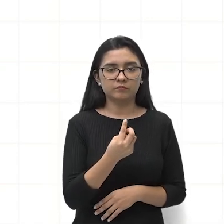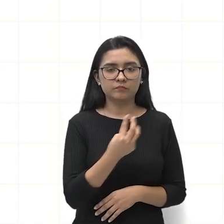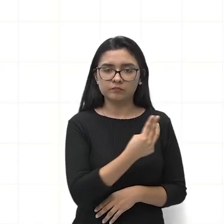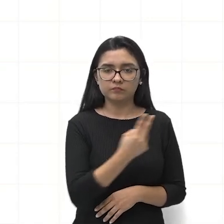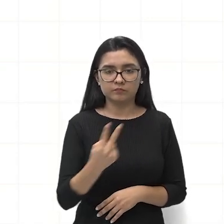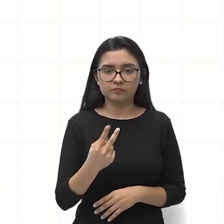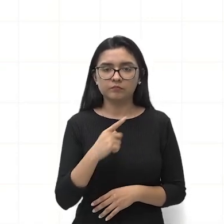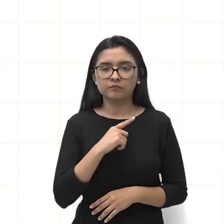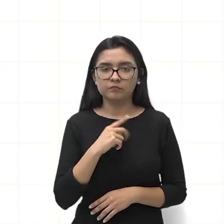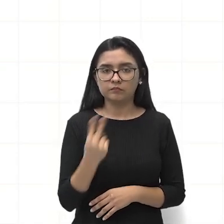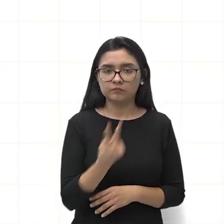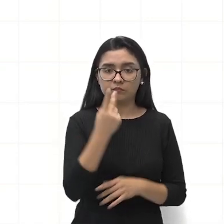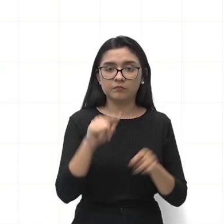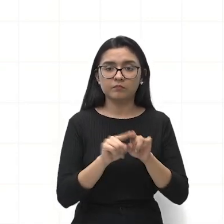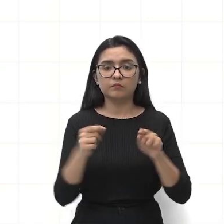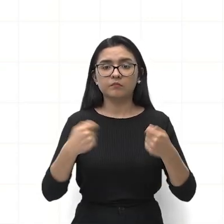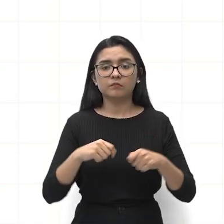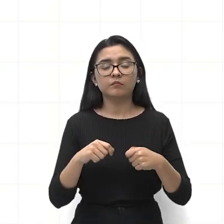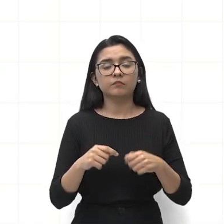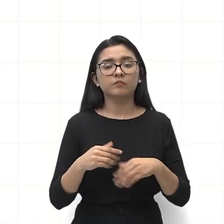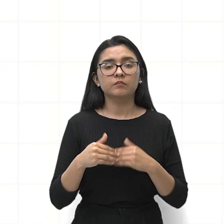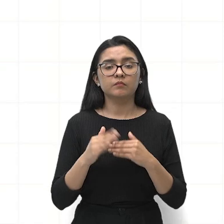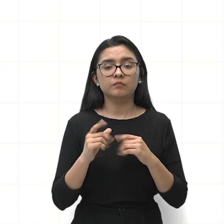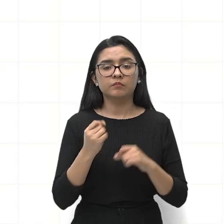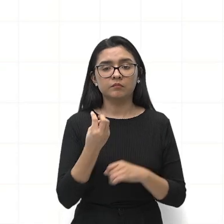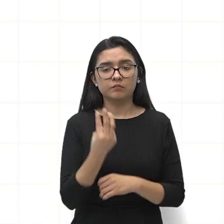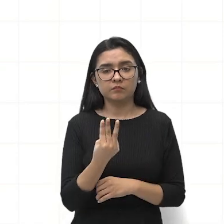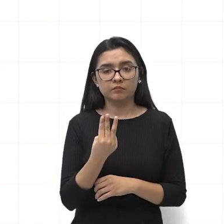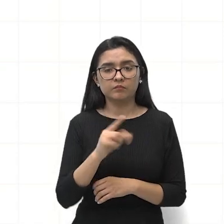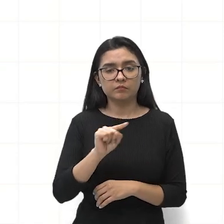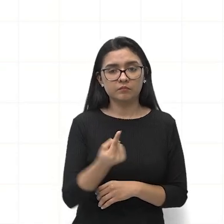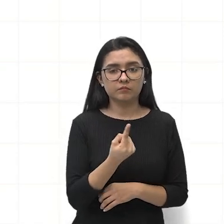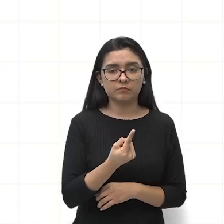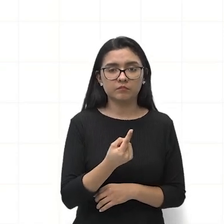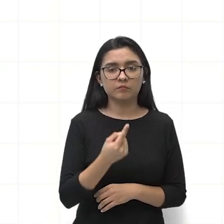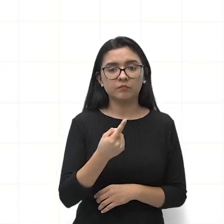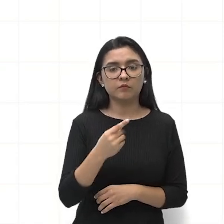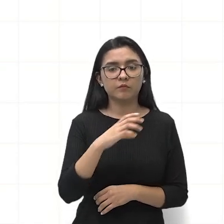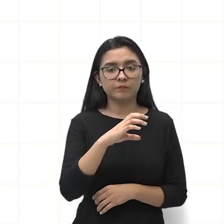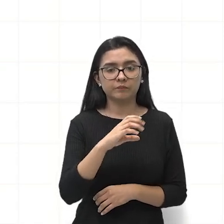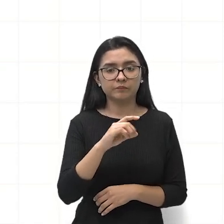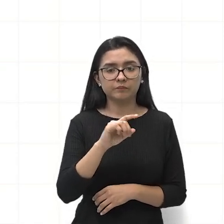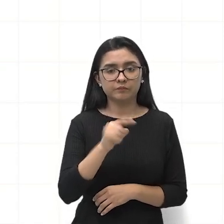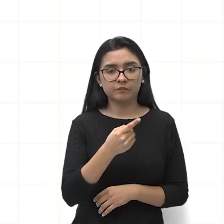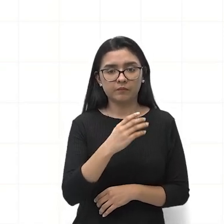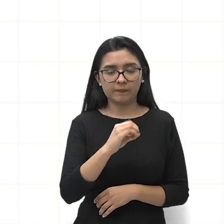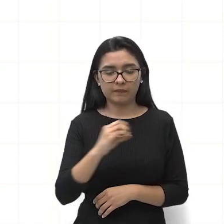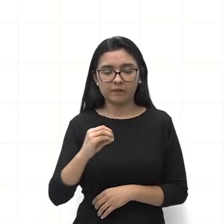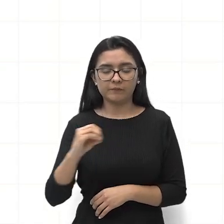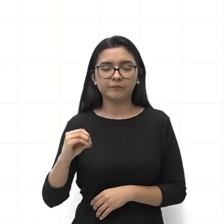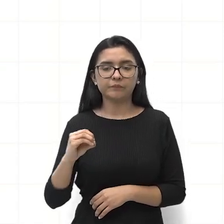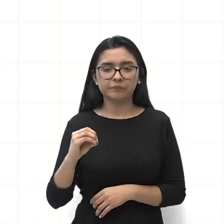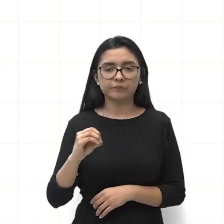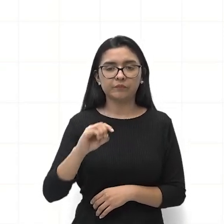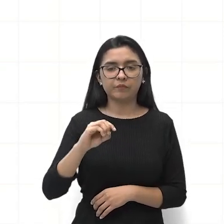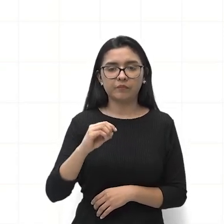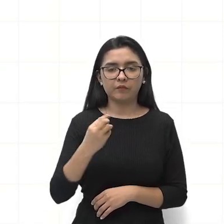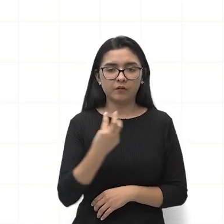eu preciso, né, de mais 3 para deslocar a vírgula para a esquerda. Então, vou inserir aqui mais 3 zeros e